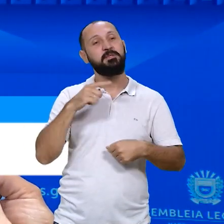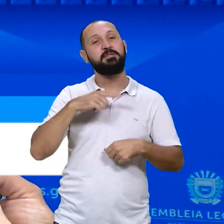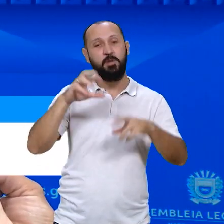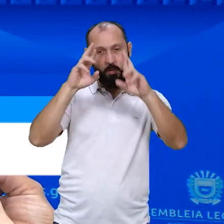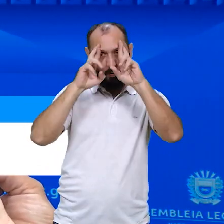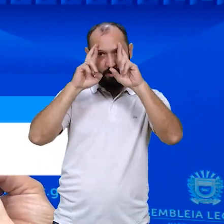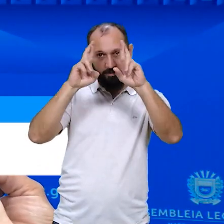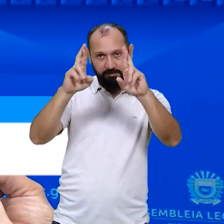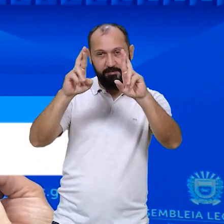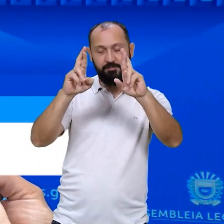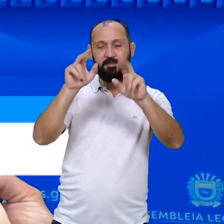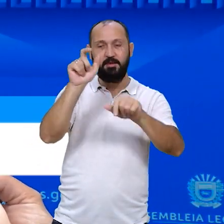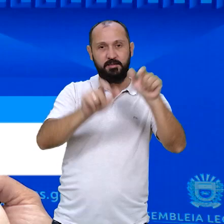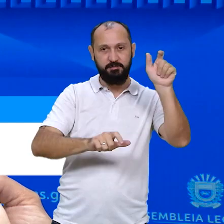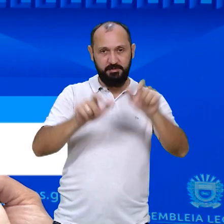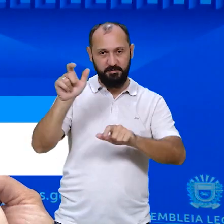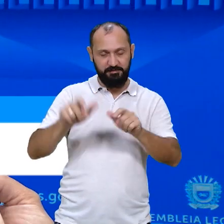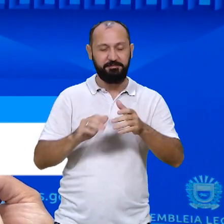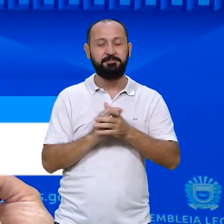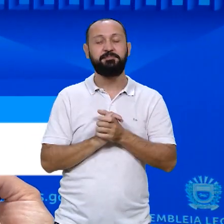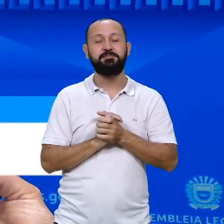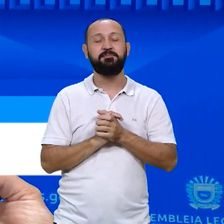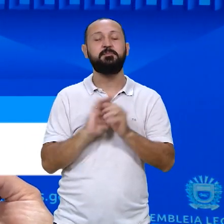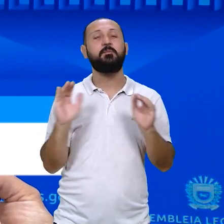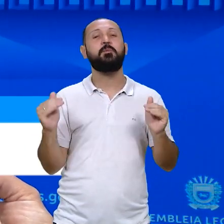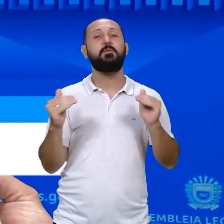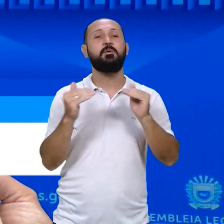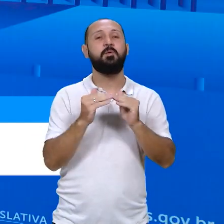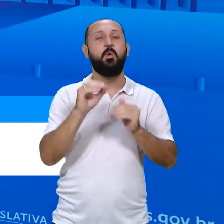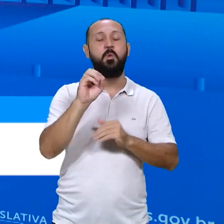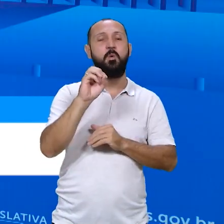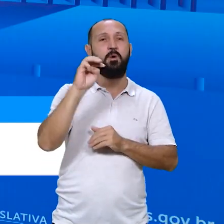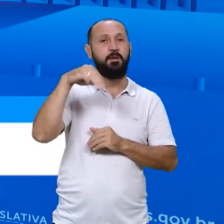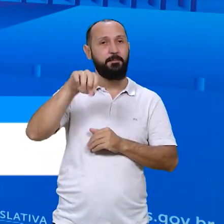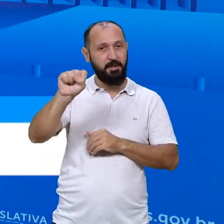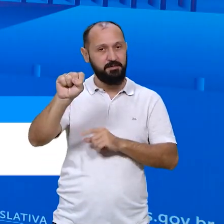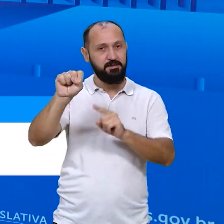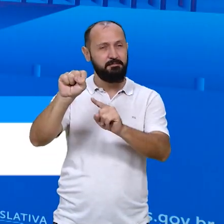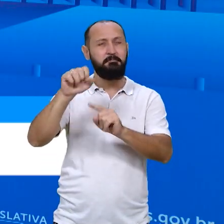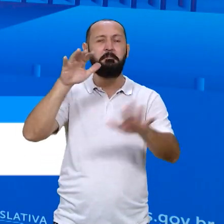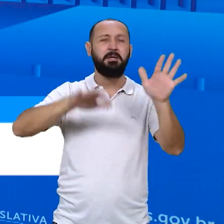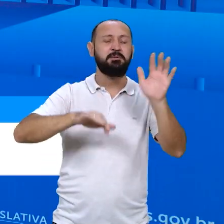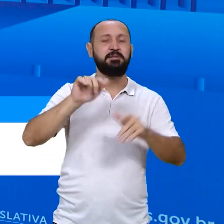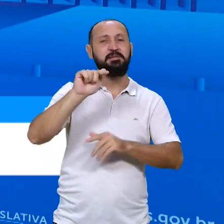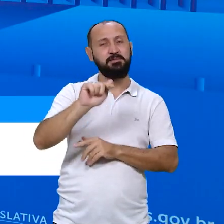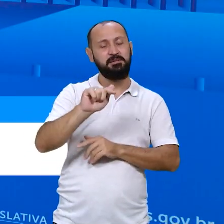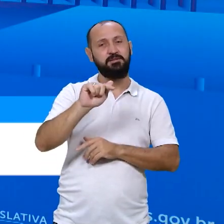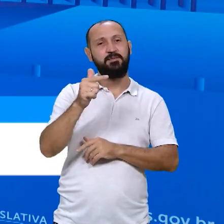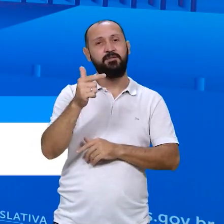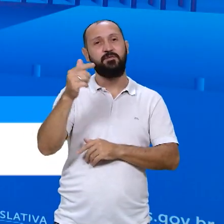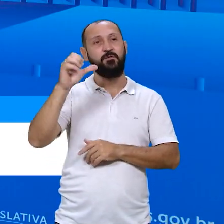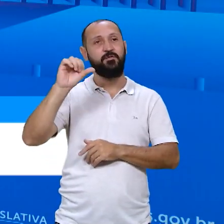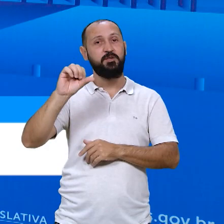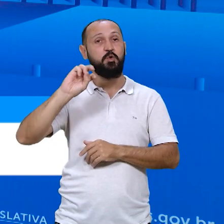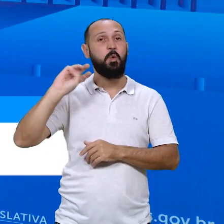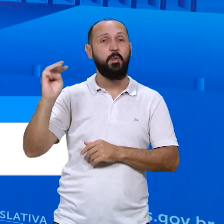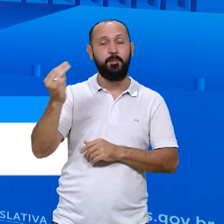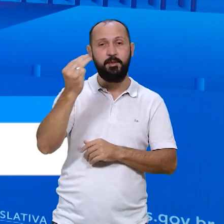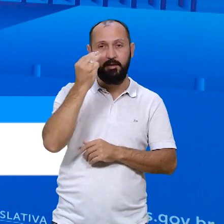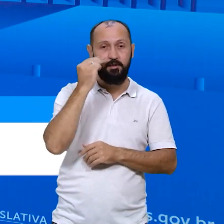deficiência e que a gente tem que ter todo o respeito com esse ser humano. De acordo com a Organização Mundial de Saúde, cerca